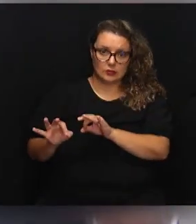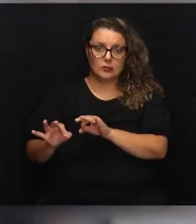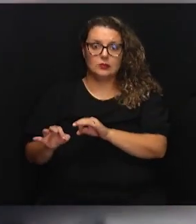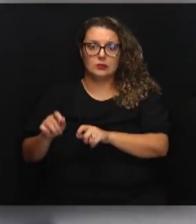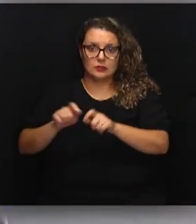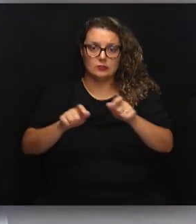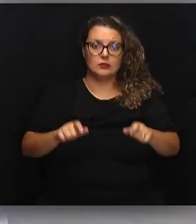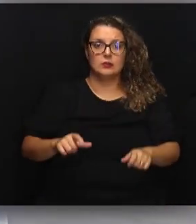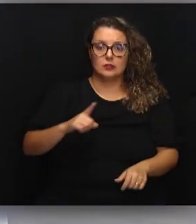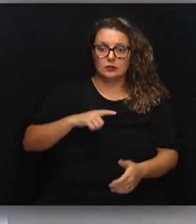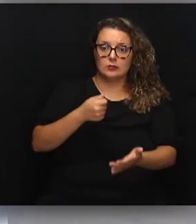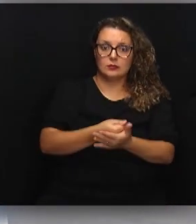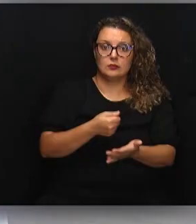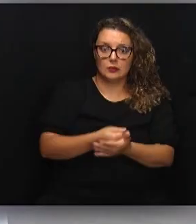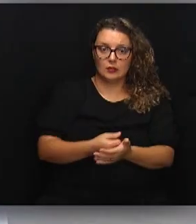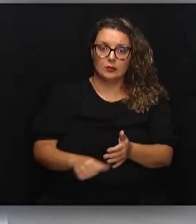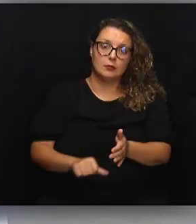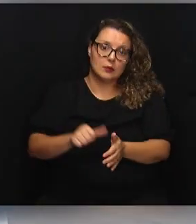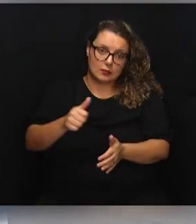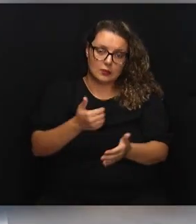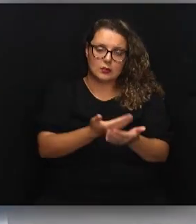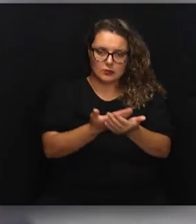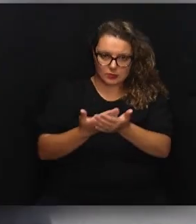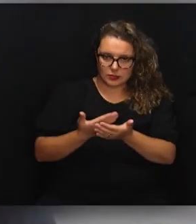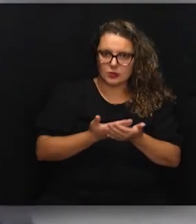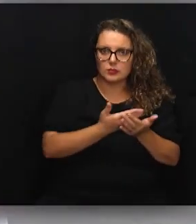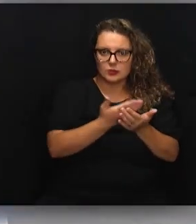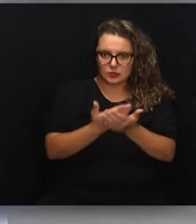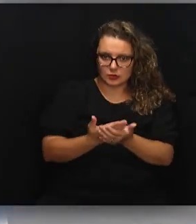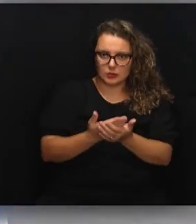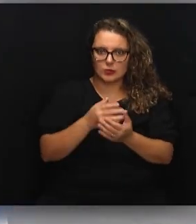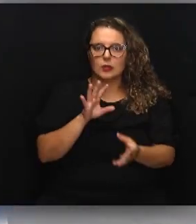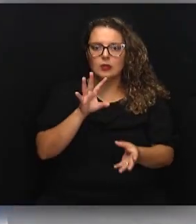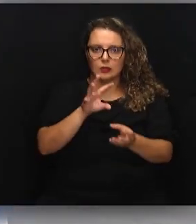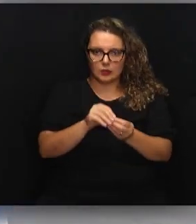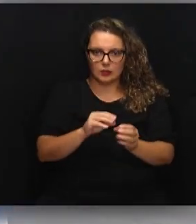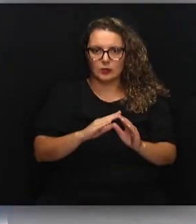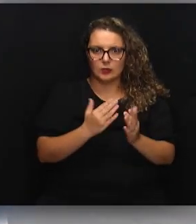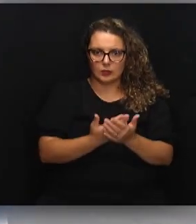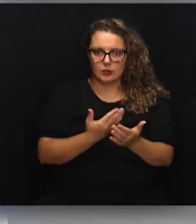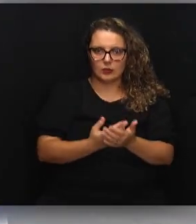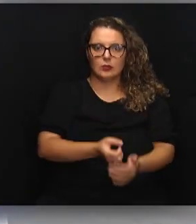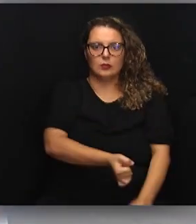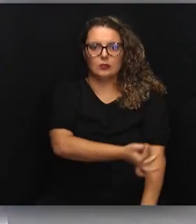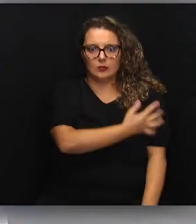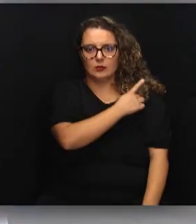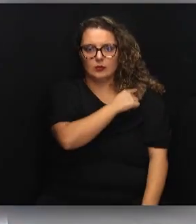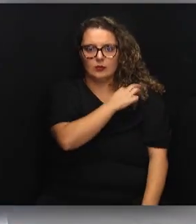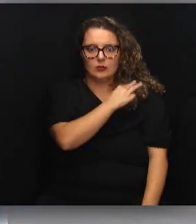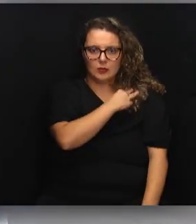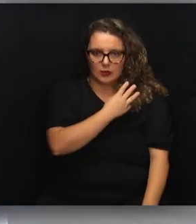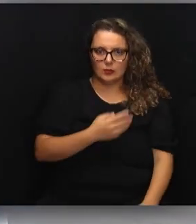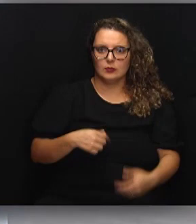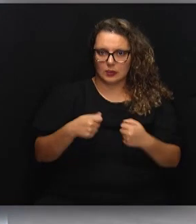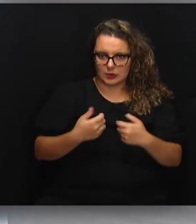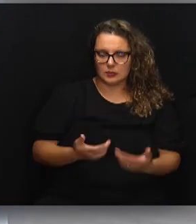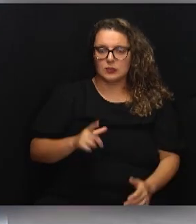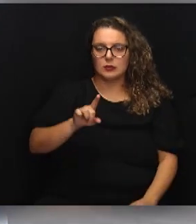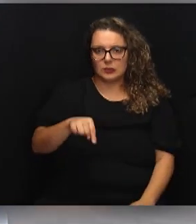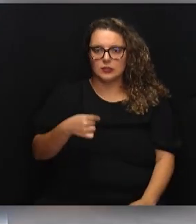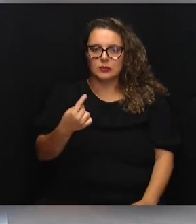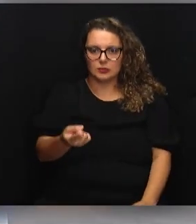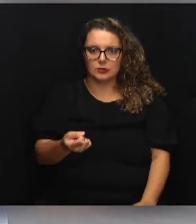têm obrigações, primeiro de estudar, né, concluir o estudo regular, fundamental ou médio, né, e depois